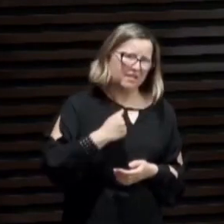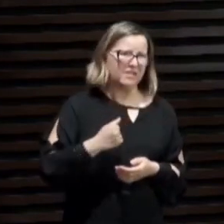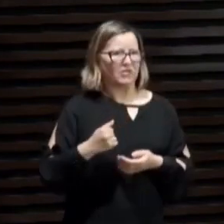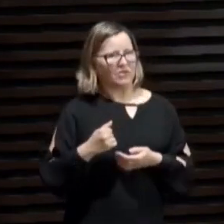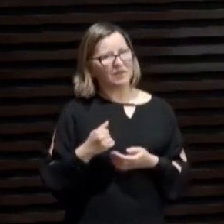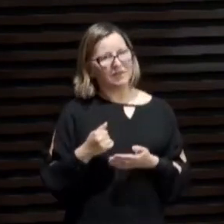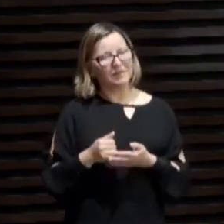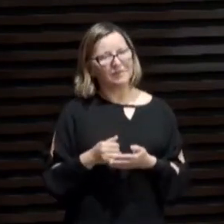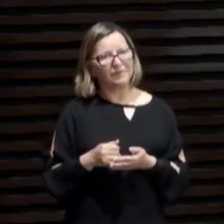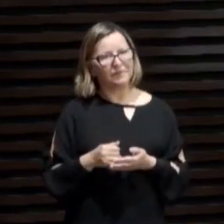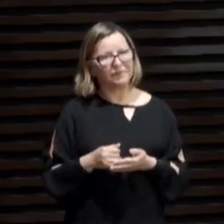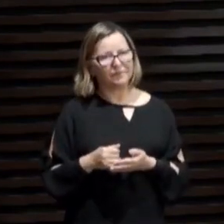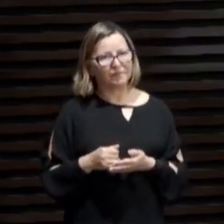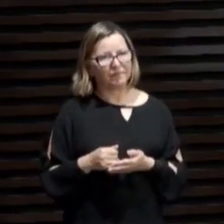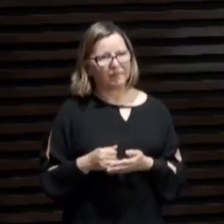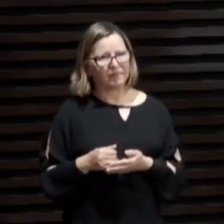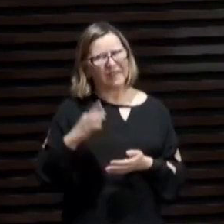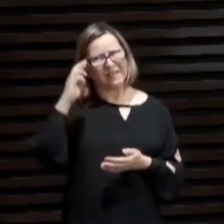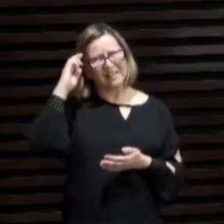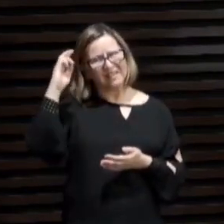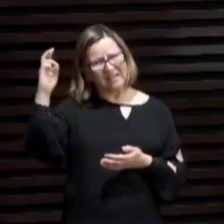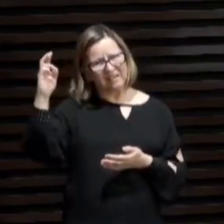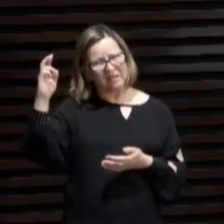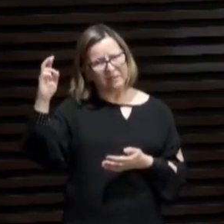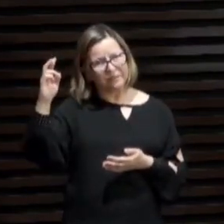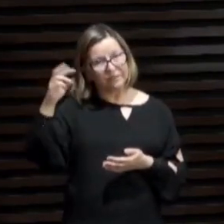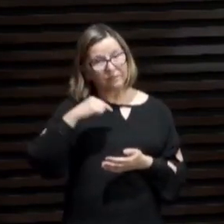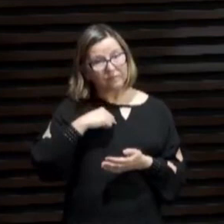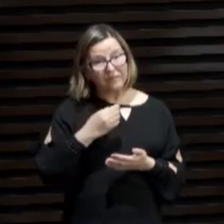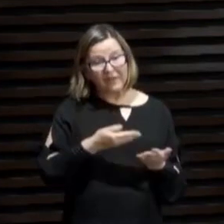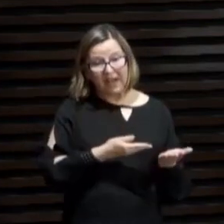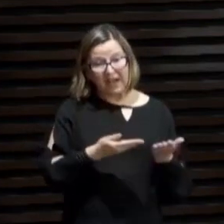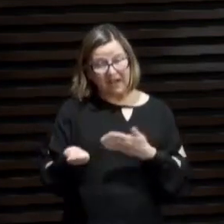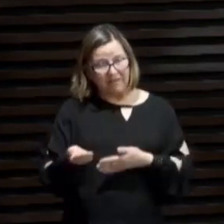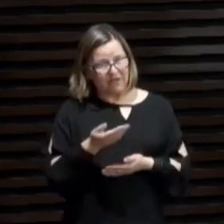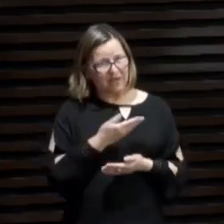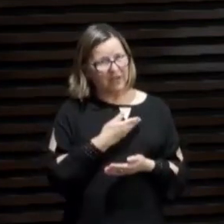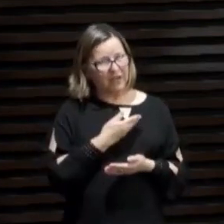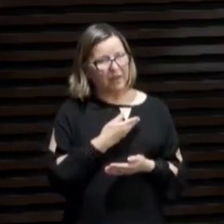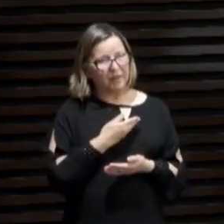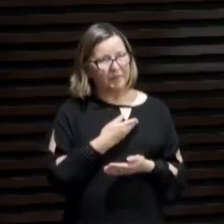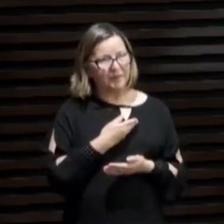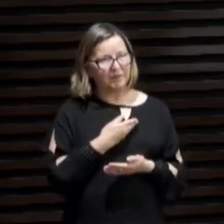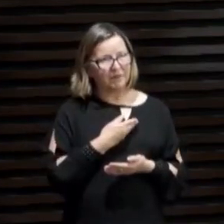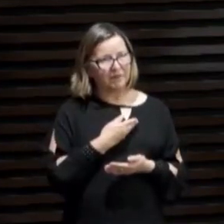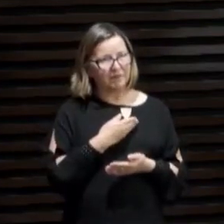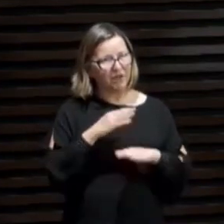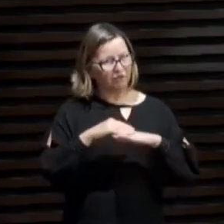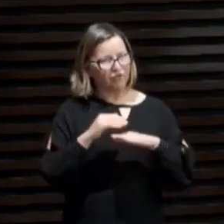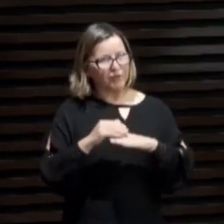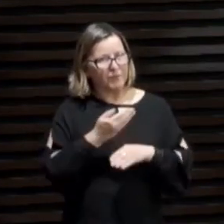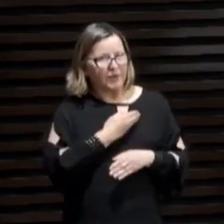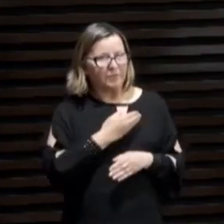será que eu estou levando, Eu estou convidando uma pessoa para